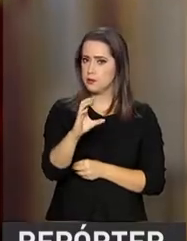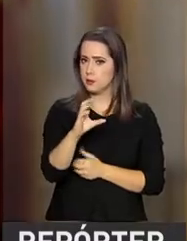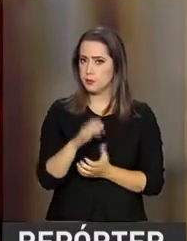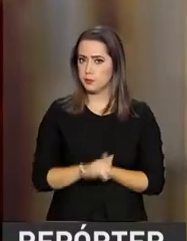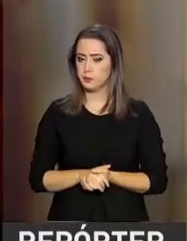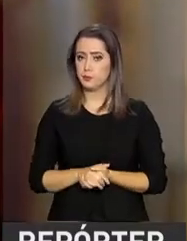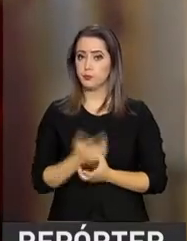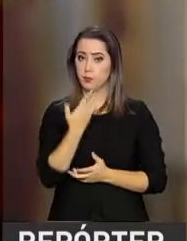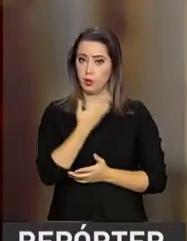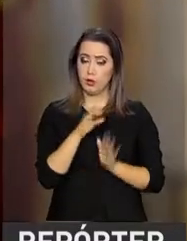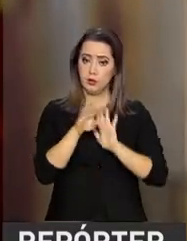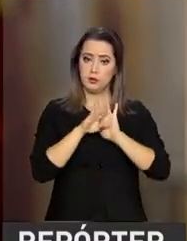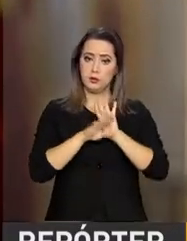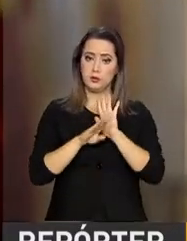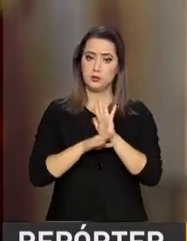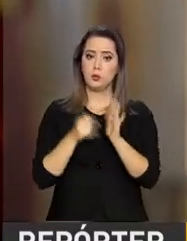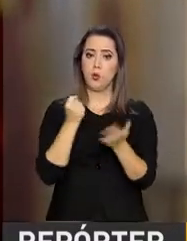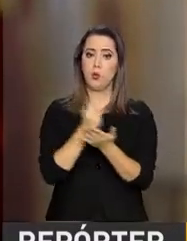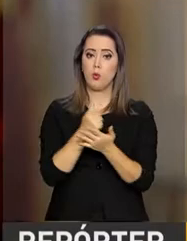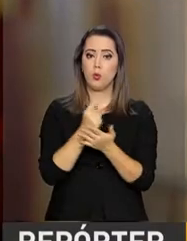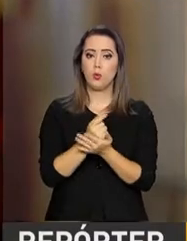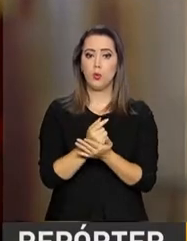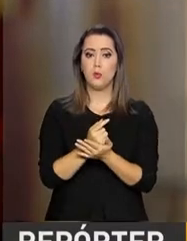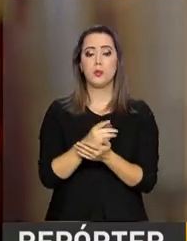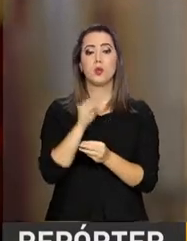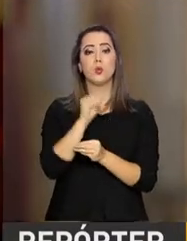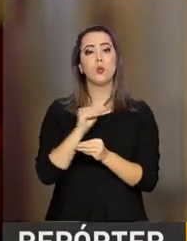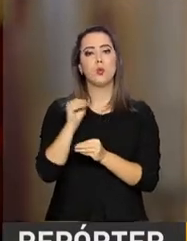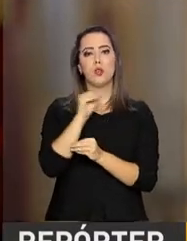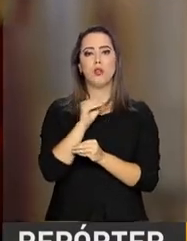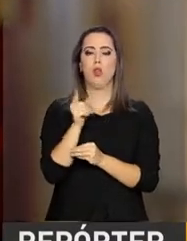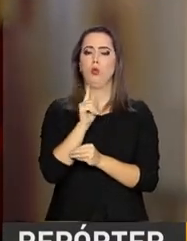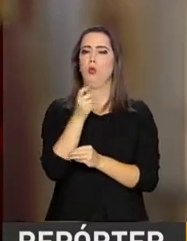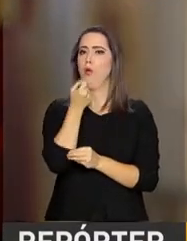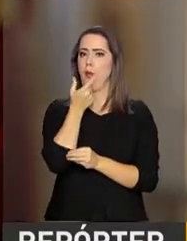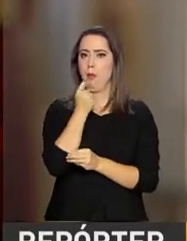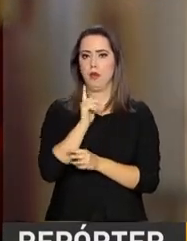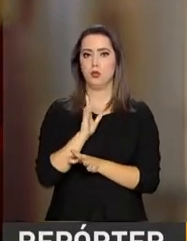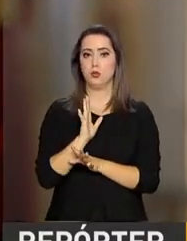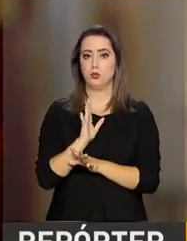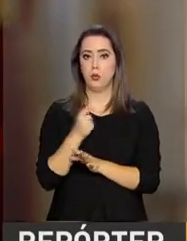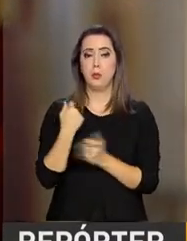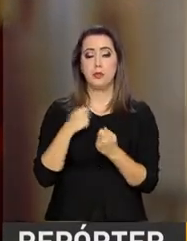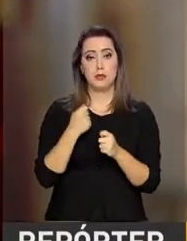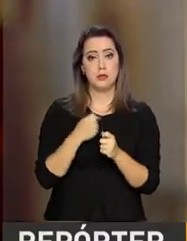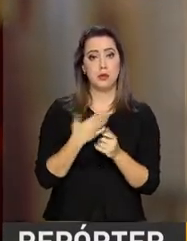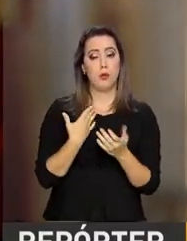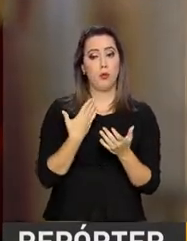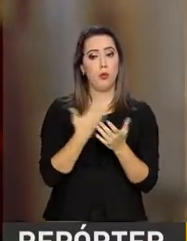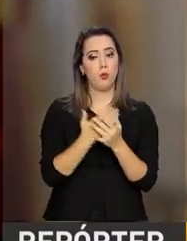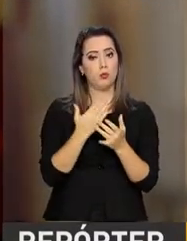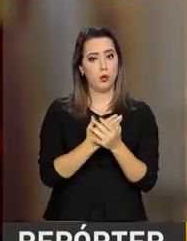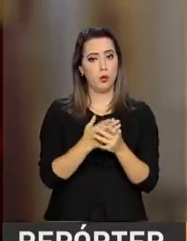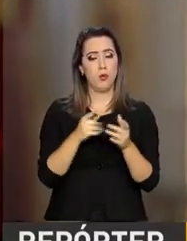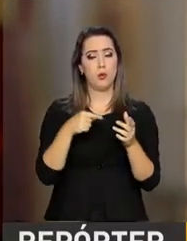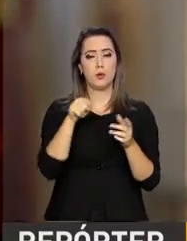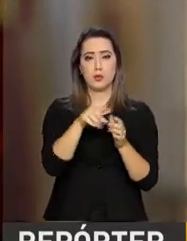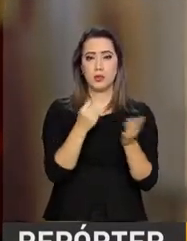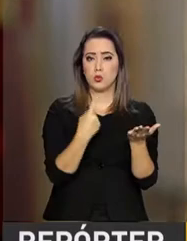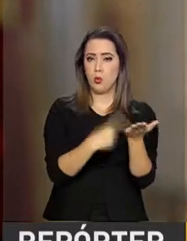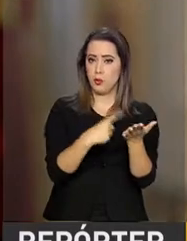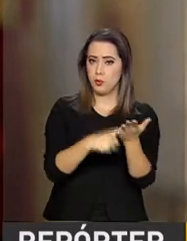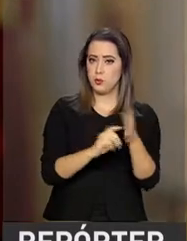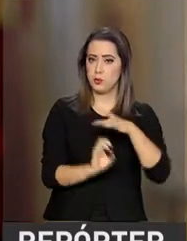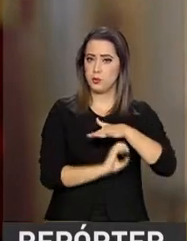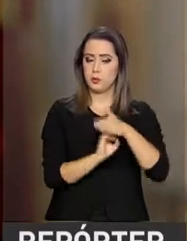plano implica na compra do tratamento e não do medicamento nos credenciarmos as empresas e vamos permitir que elas